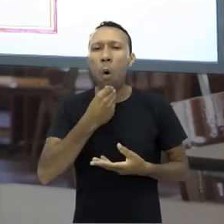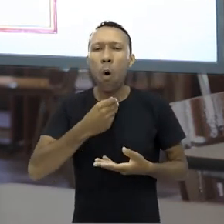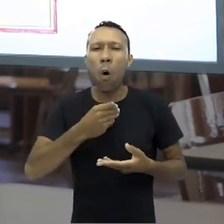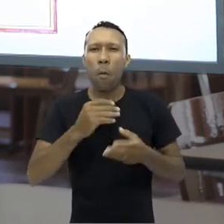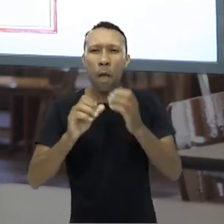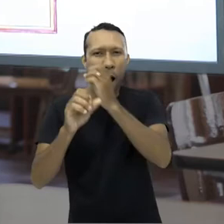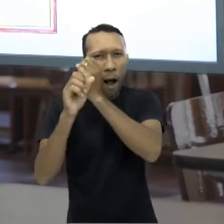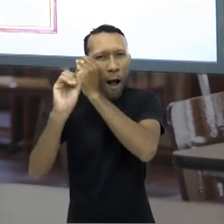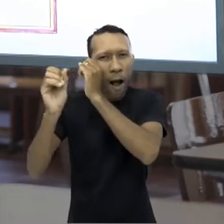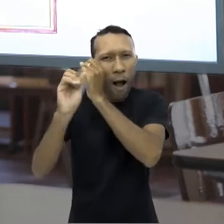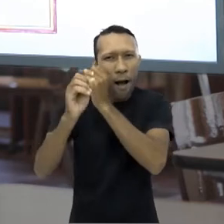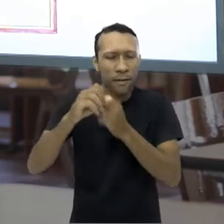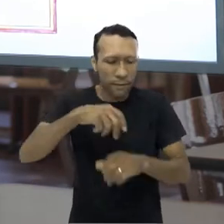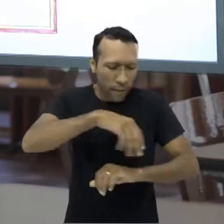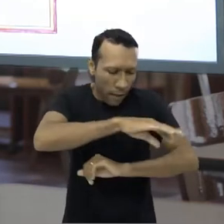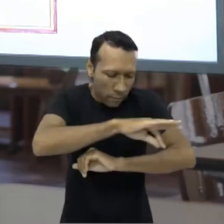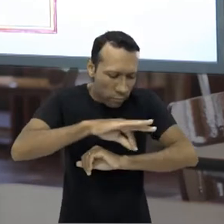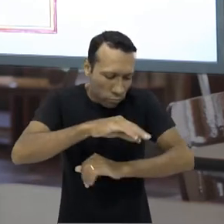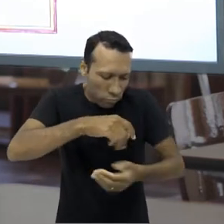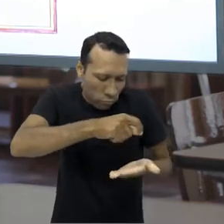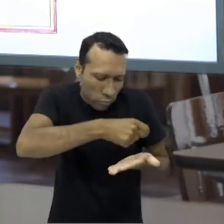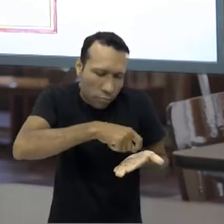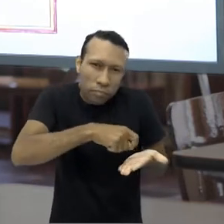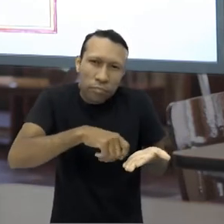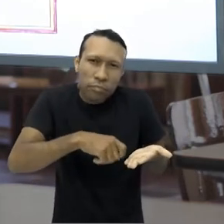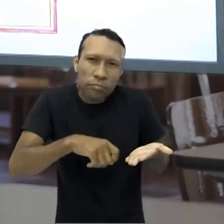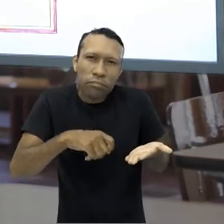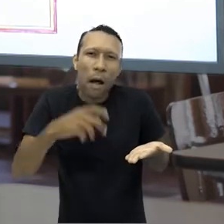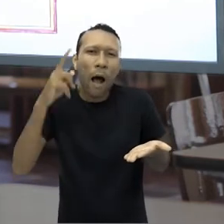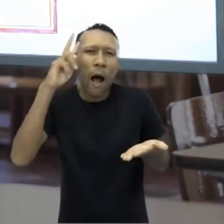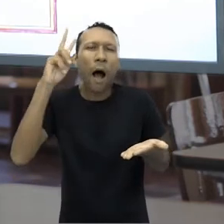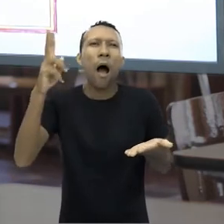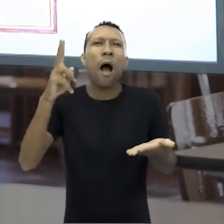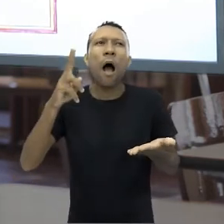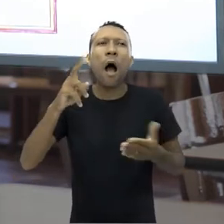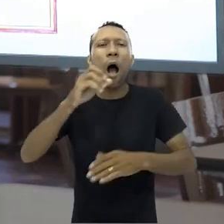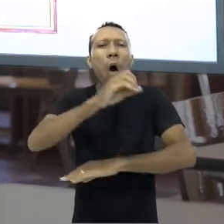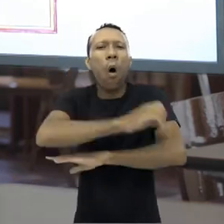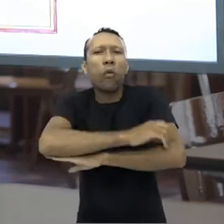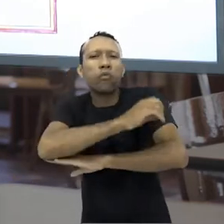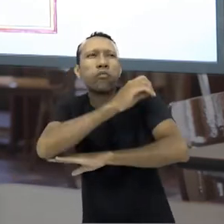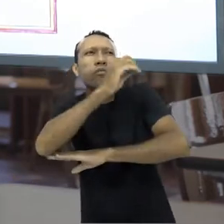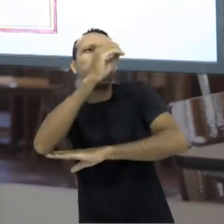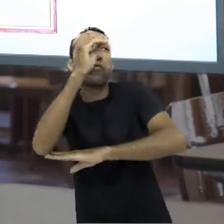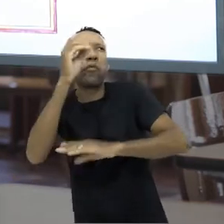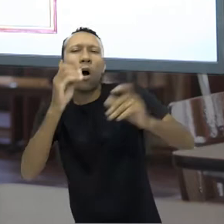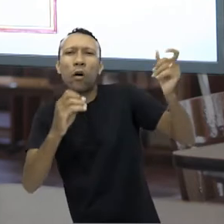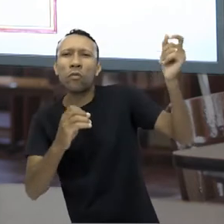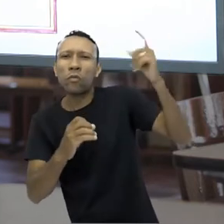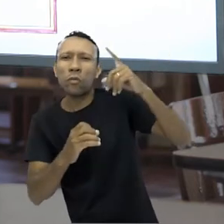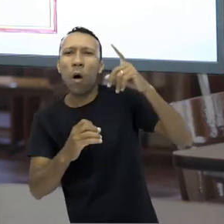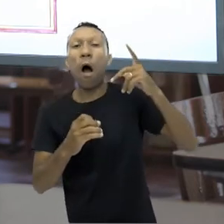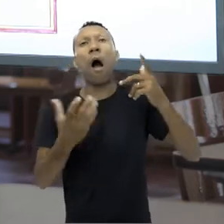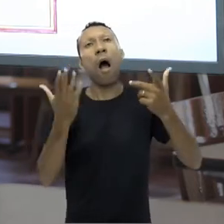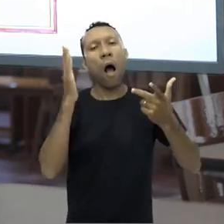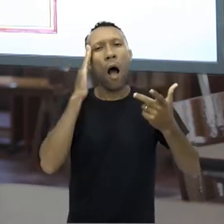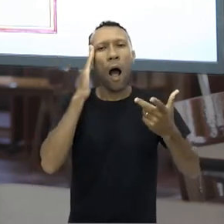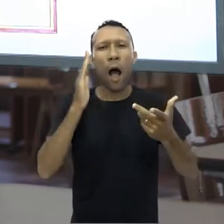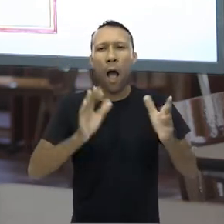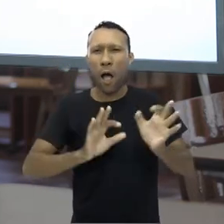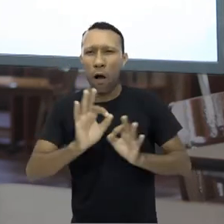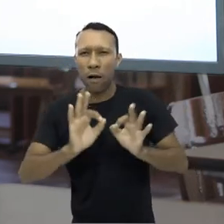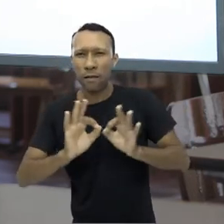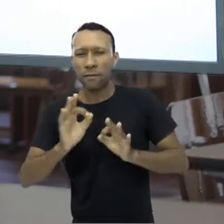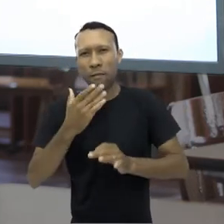nasce o sol e onde o sol se põe, para tentar evitar que a casa ou o apartamento fique no sol o dia inteiro, por exemplo, tá